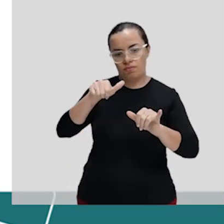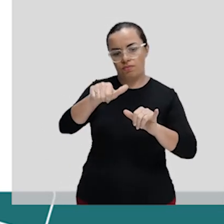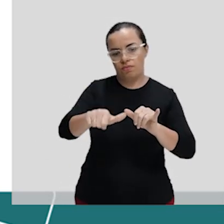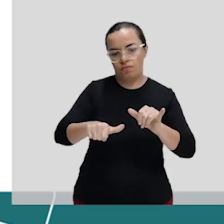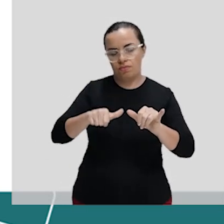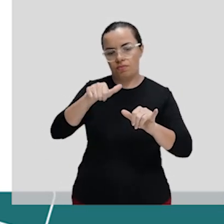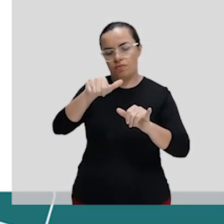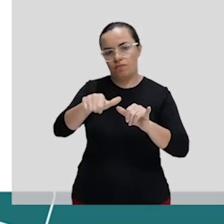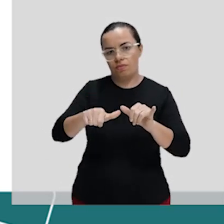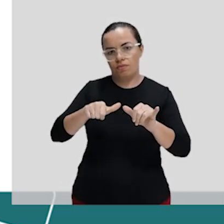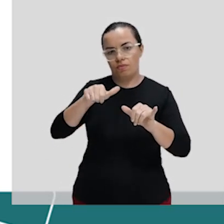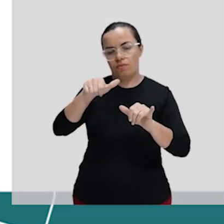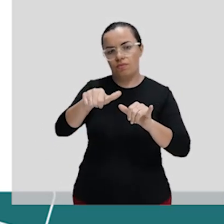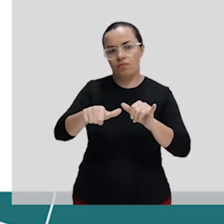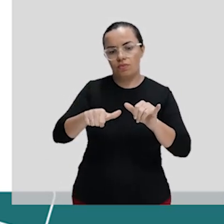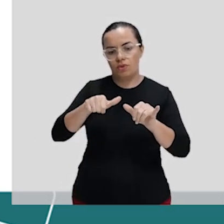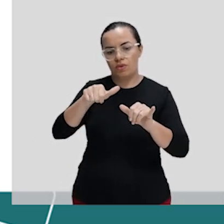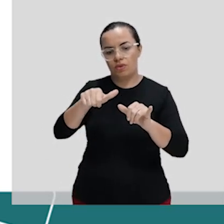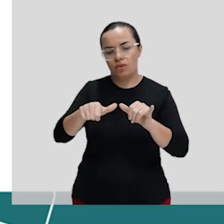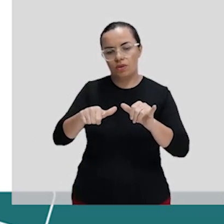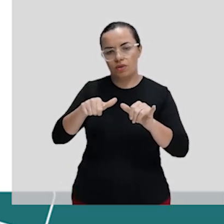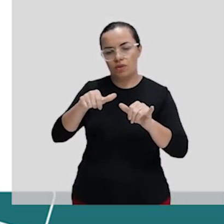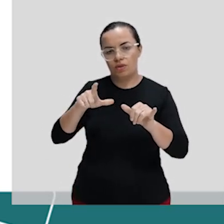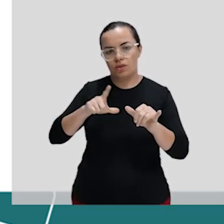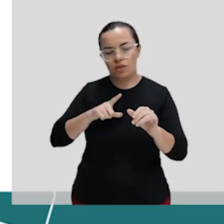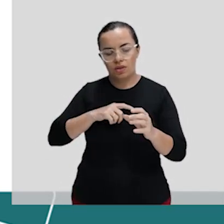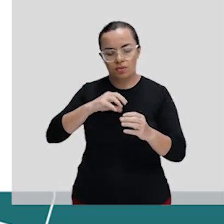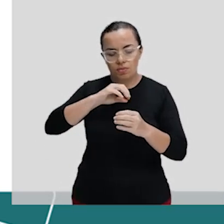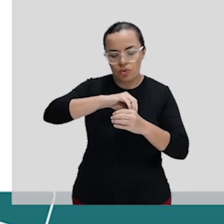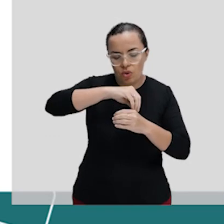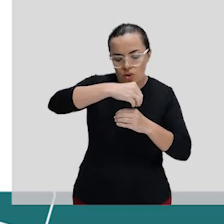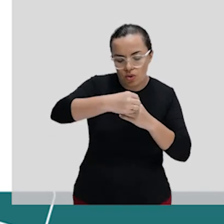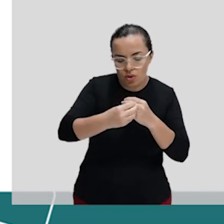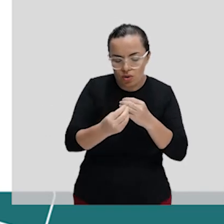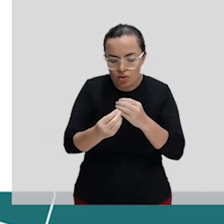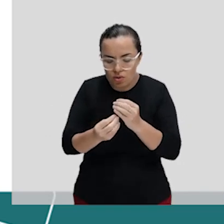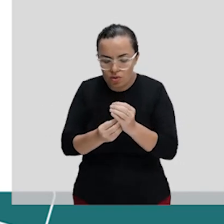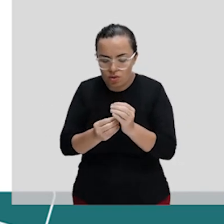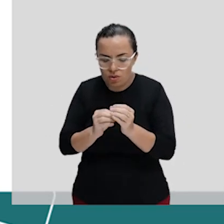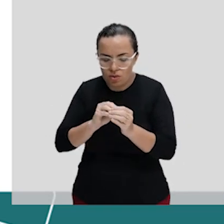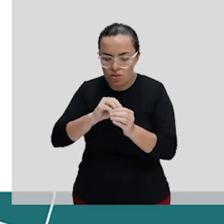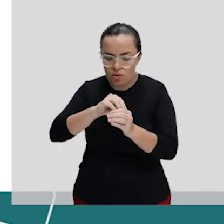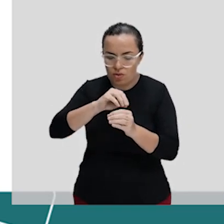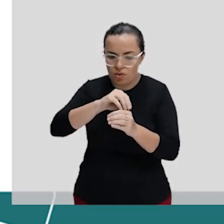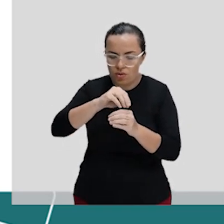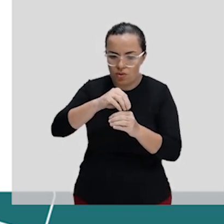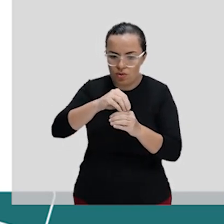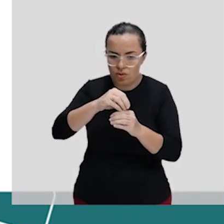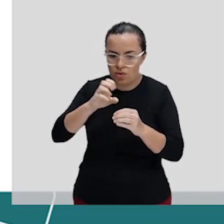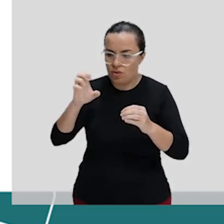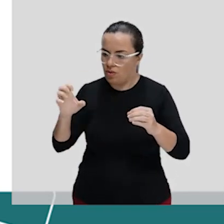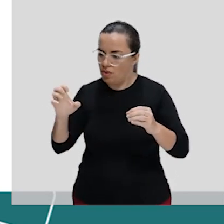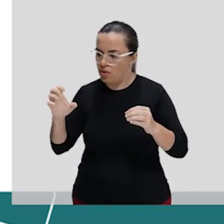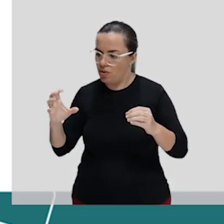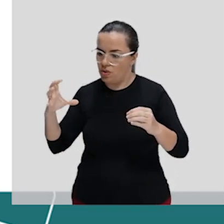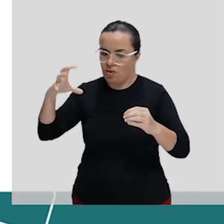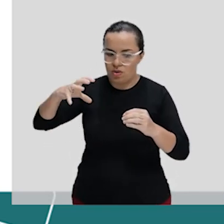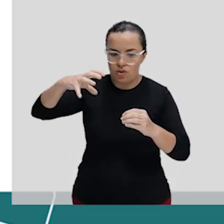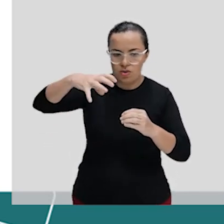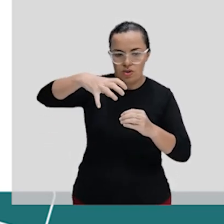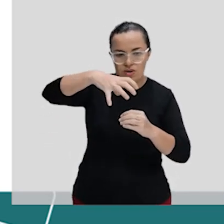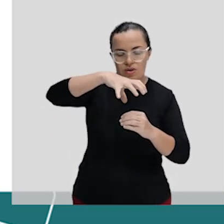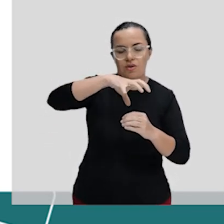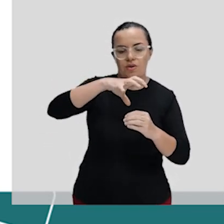substrato, substrato, pessoal, são moléculas que sofrerão a ação de uma determinada enzima,